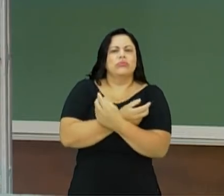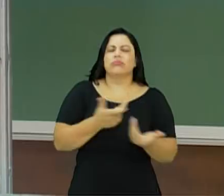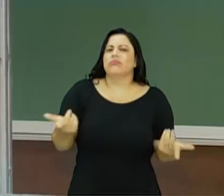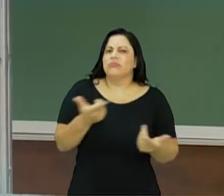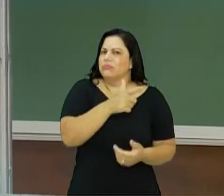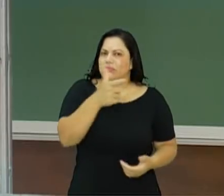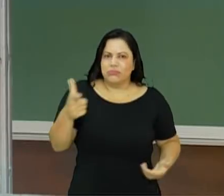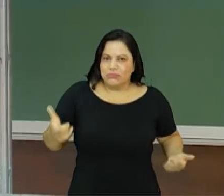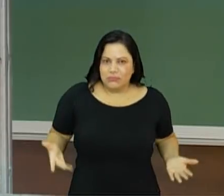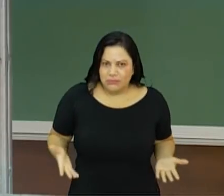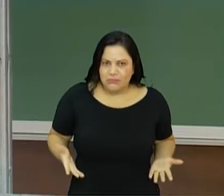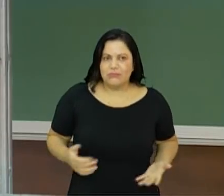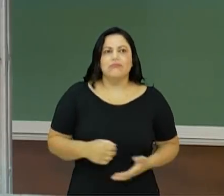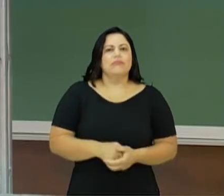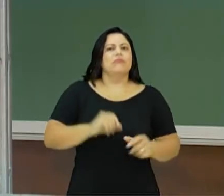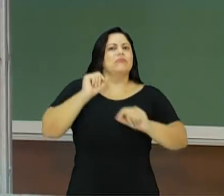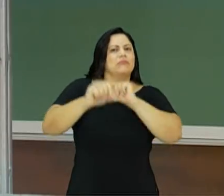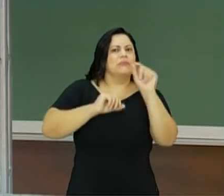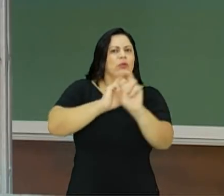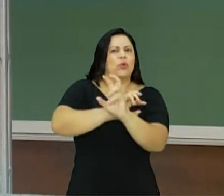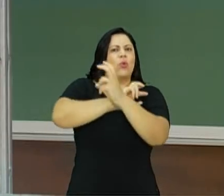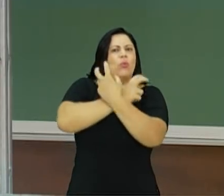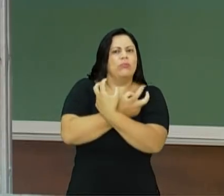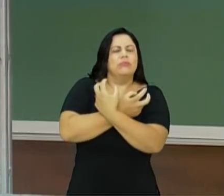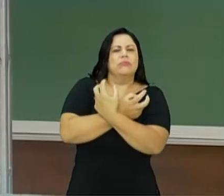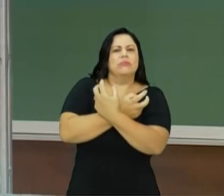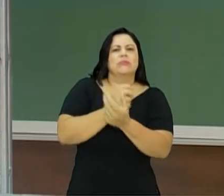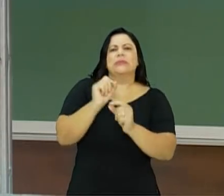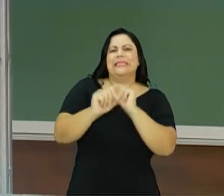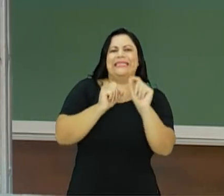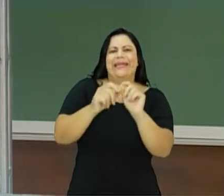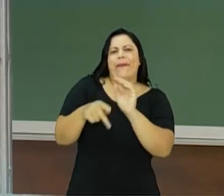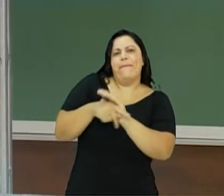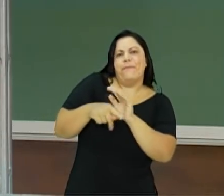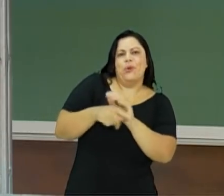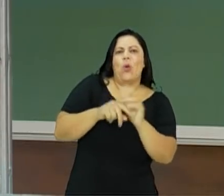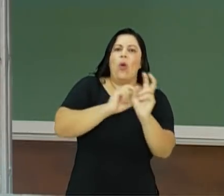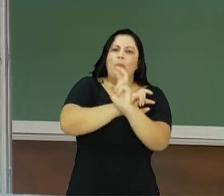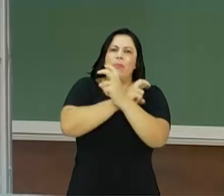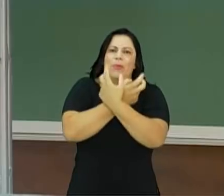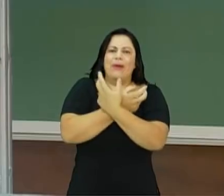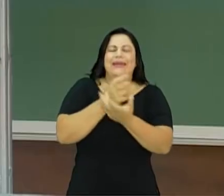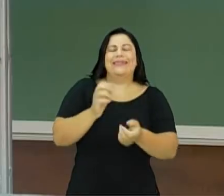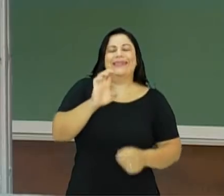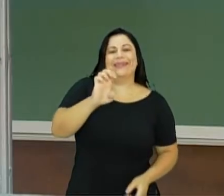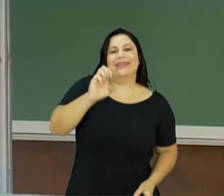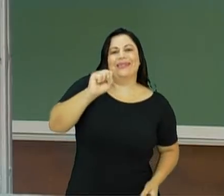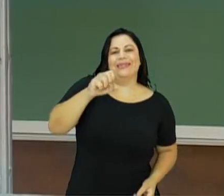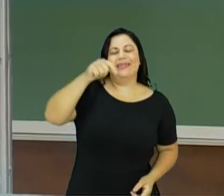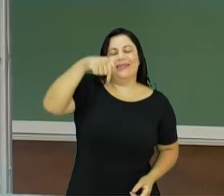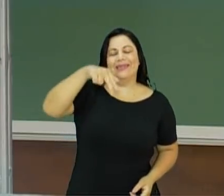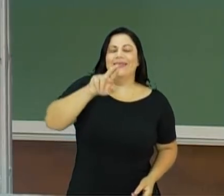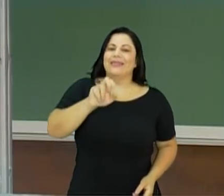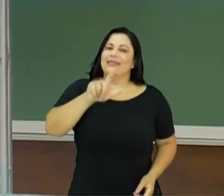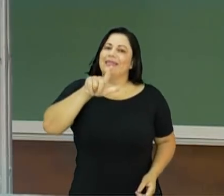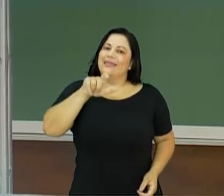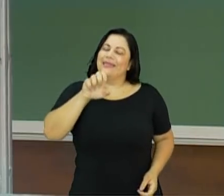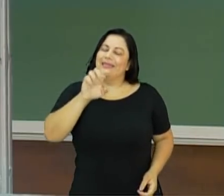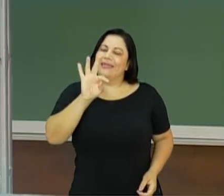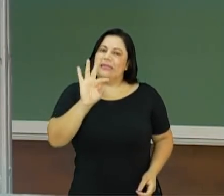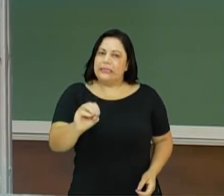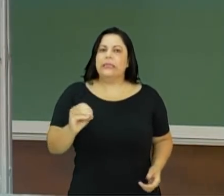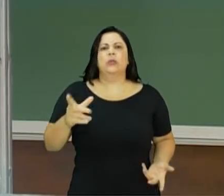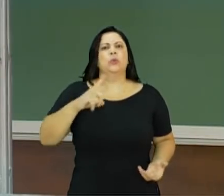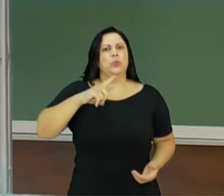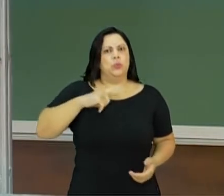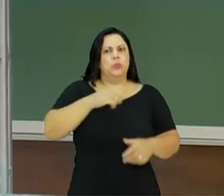a questão de a gente dizer que esqueleto, né, é osso, já está errado ali. Por quê? Porque o tubarão é um animal